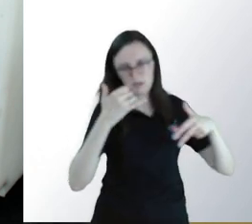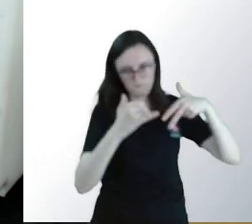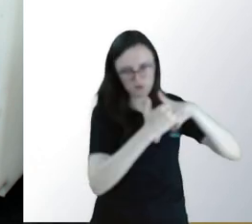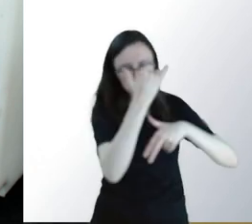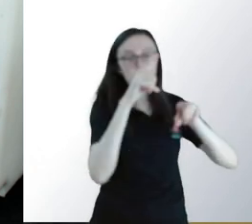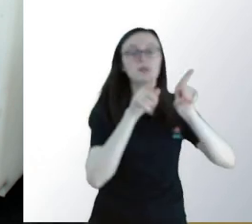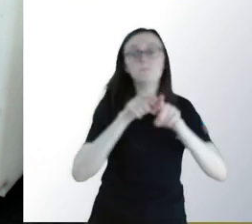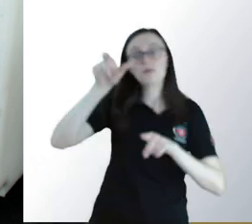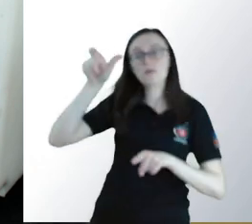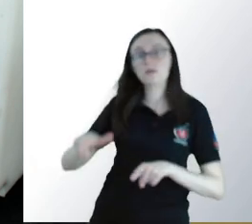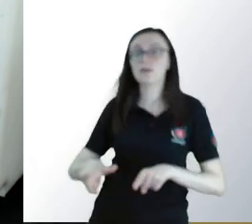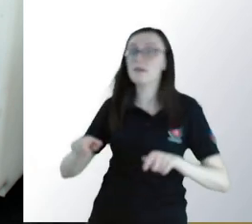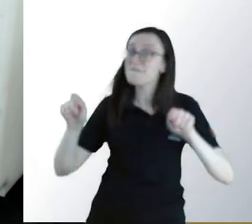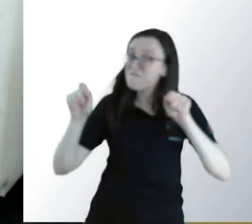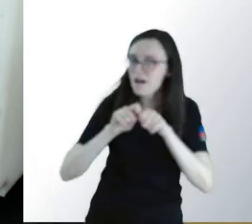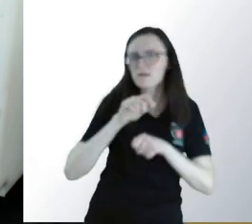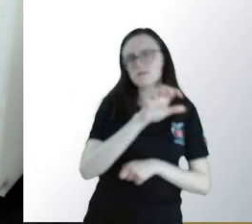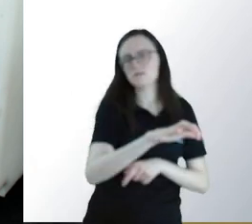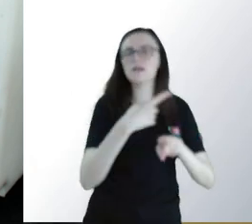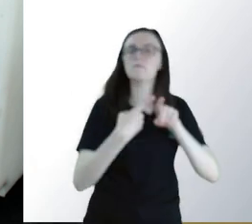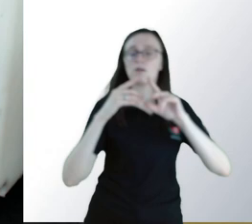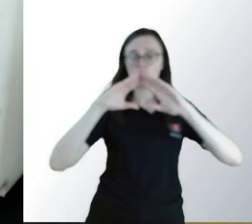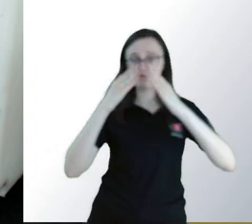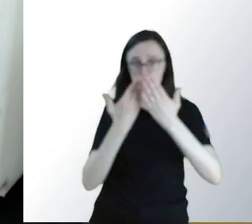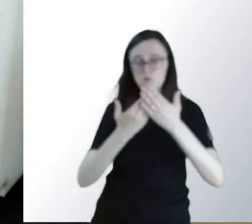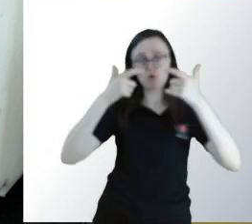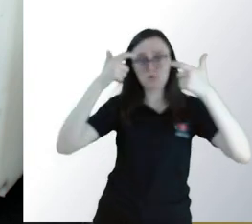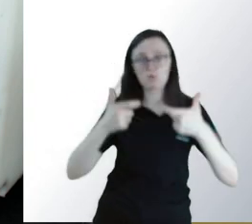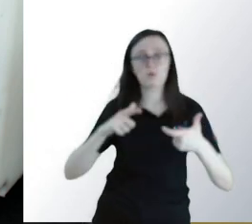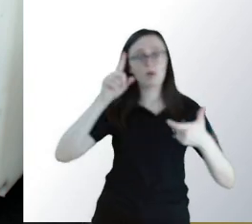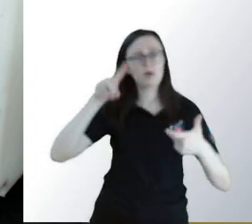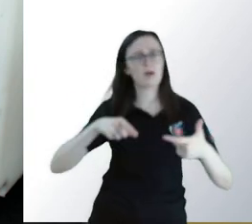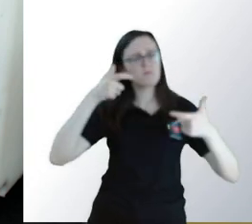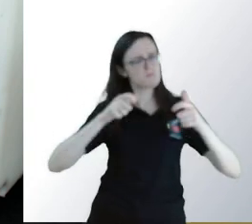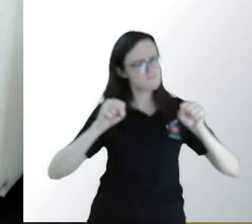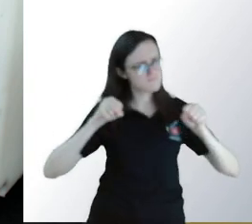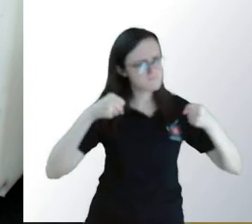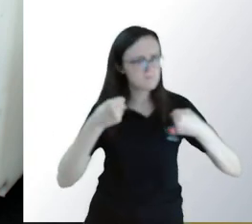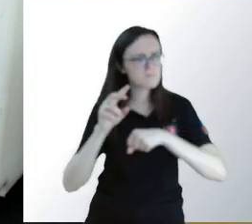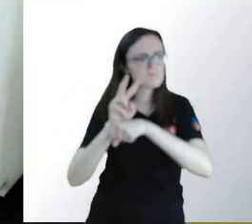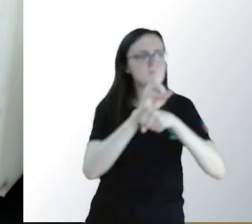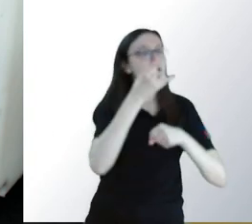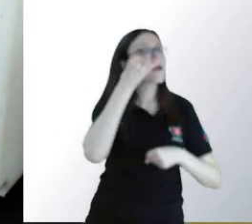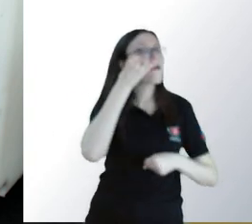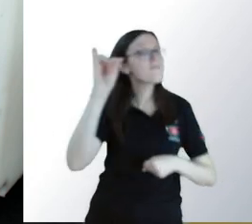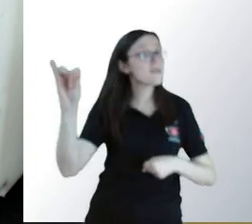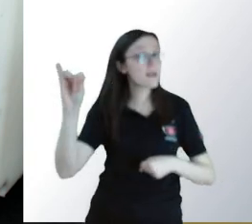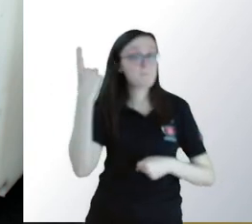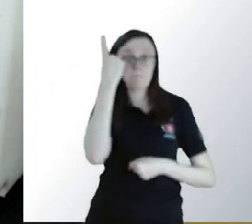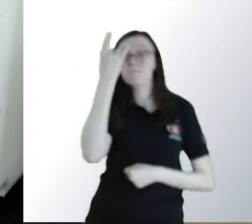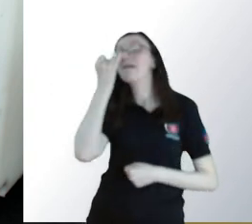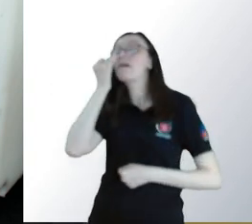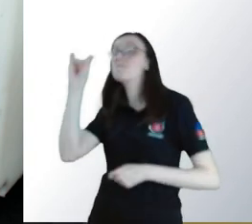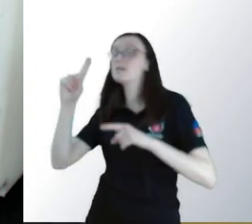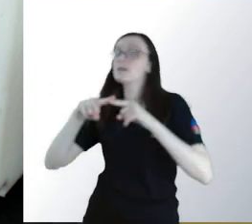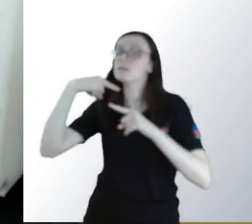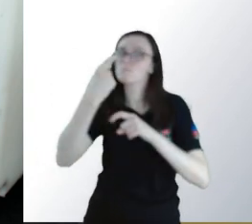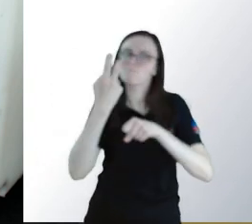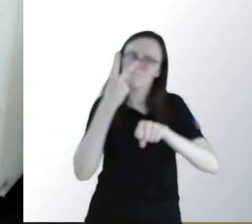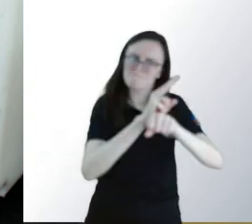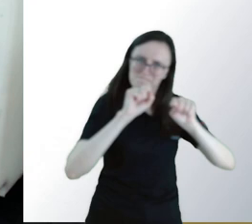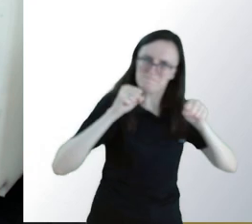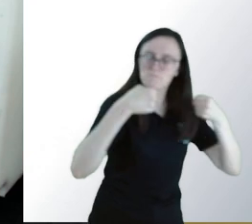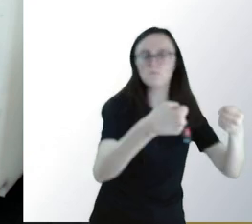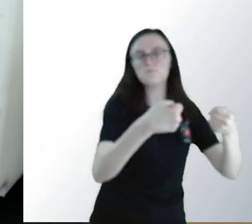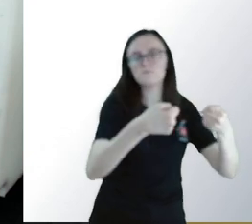nosso princípio, né, é uma escola preventiva e depois eu tenho que proteger. Então, nesse sentido,